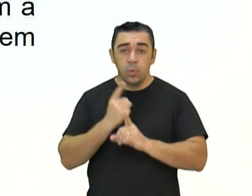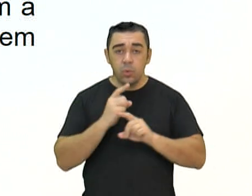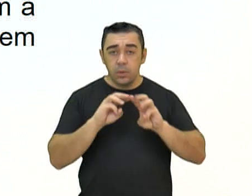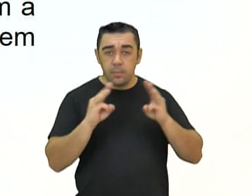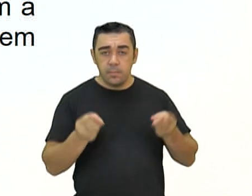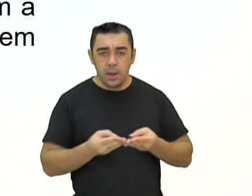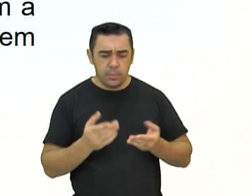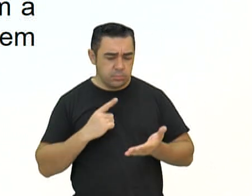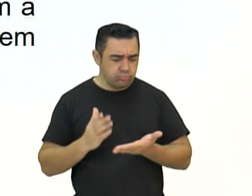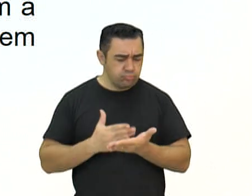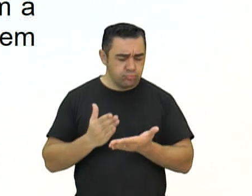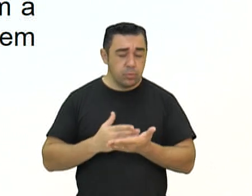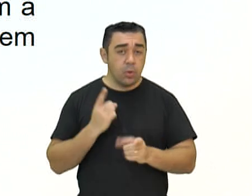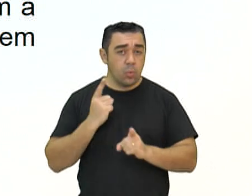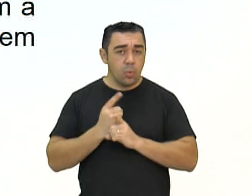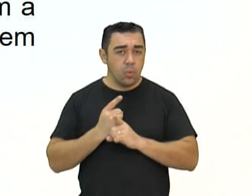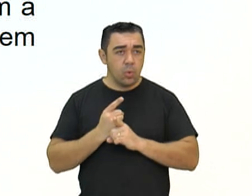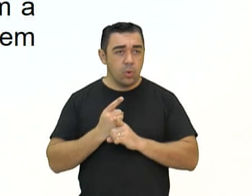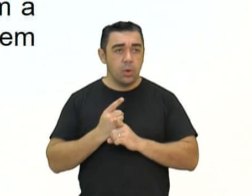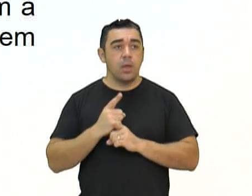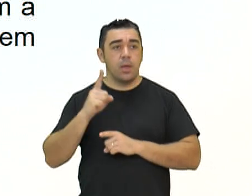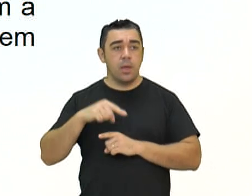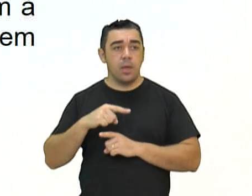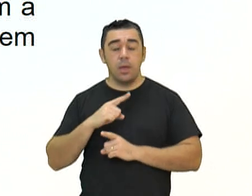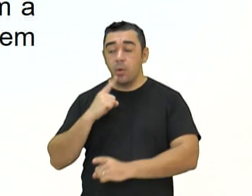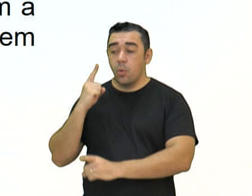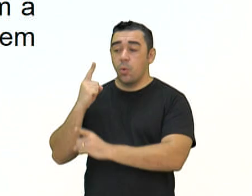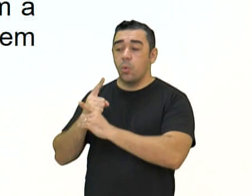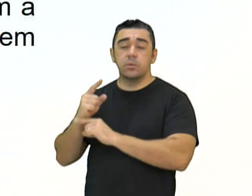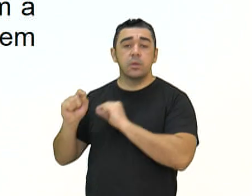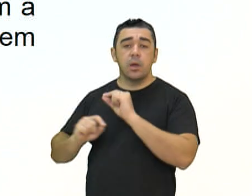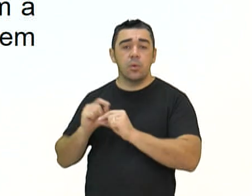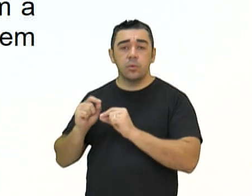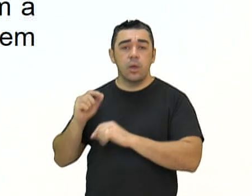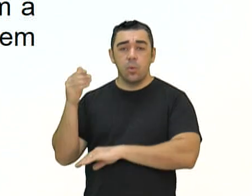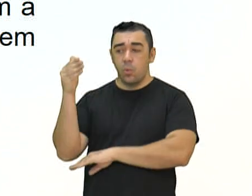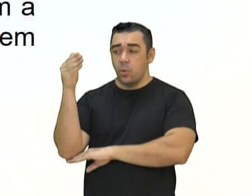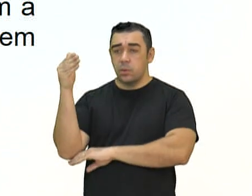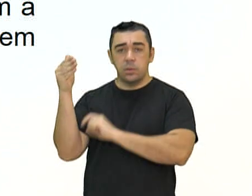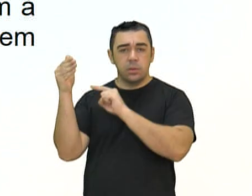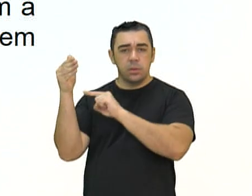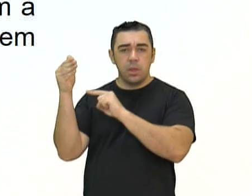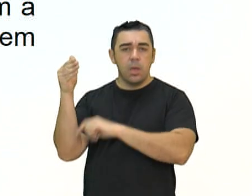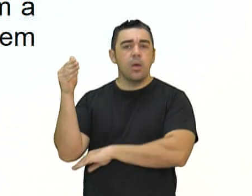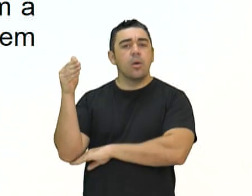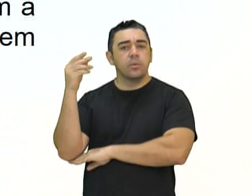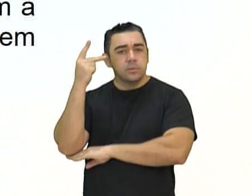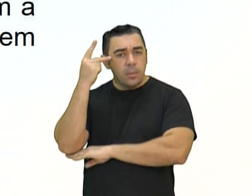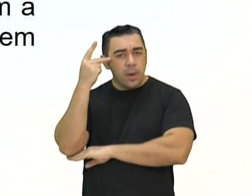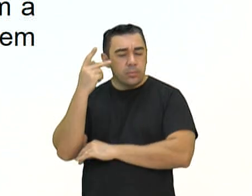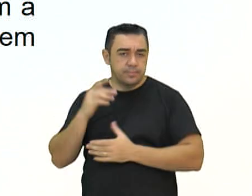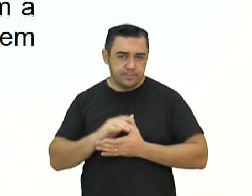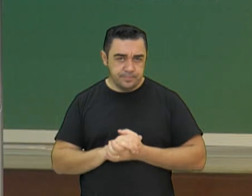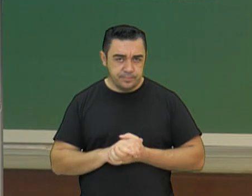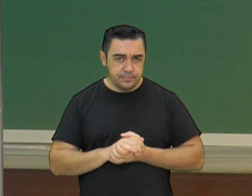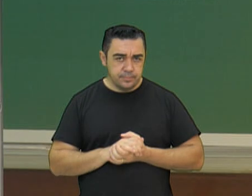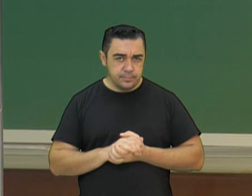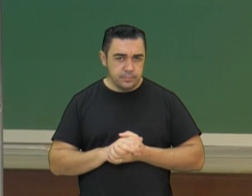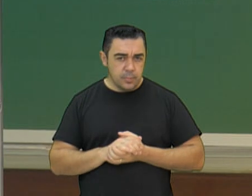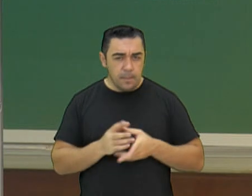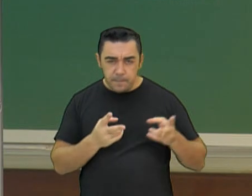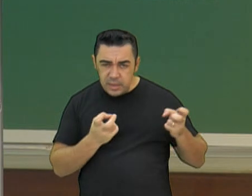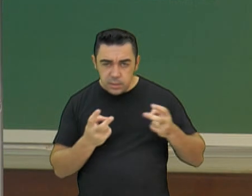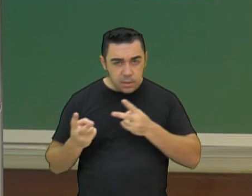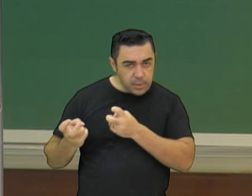álbum fotográfico, que os levam a um escondido hotel em São Paulo. Perceberam? Então, existem aí